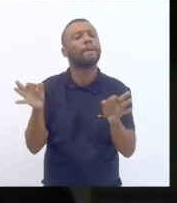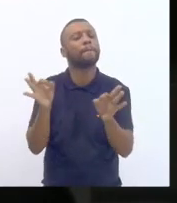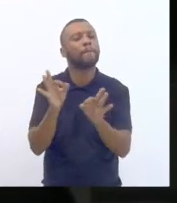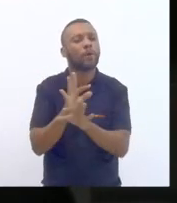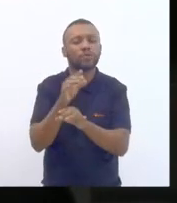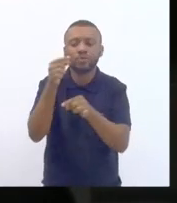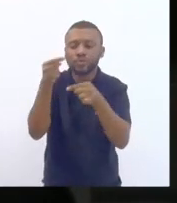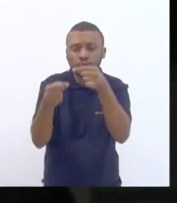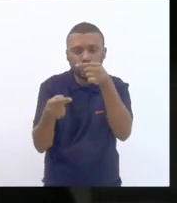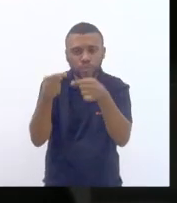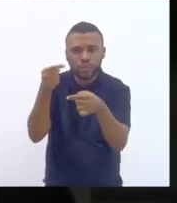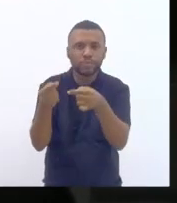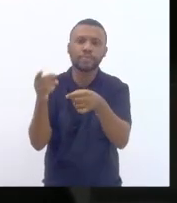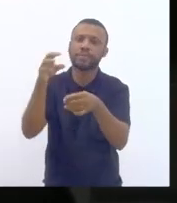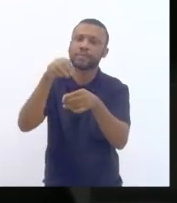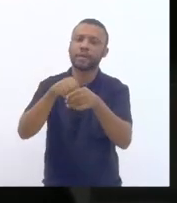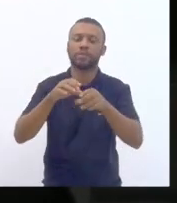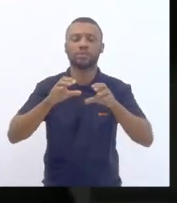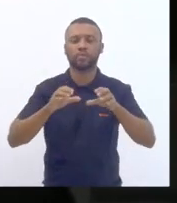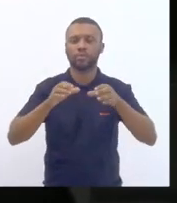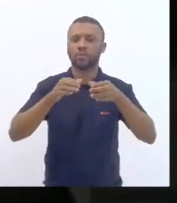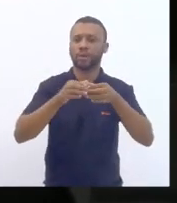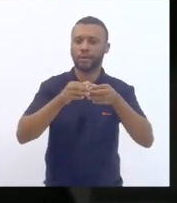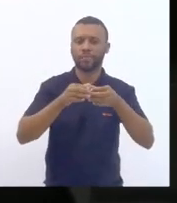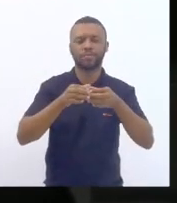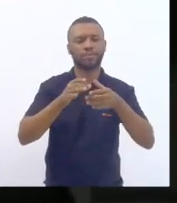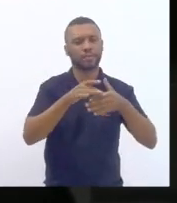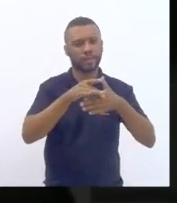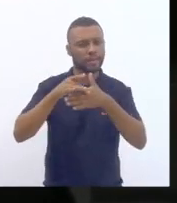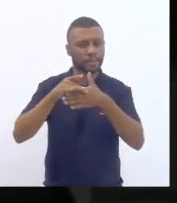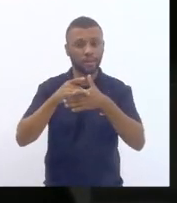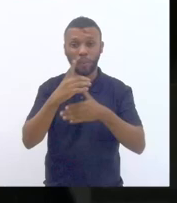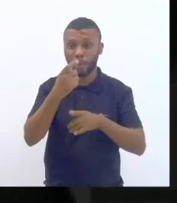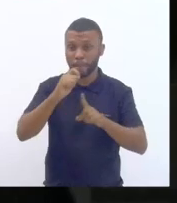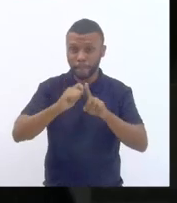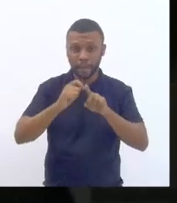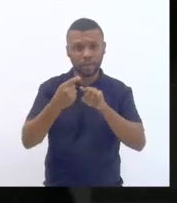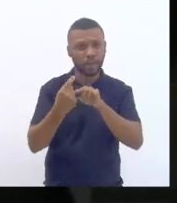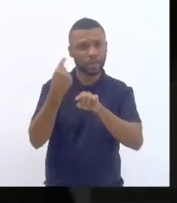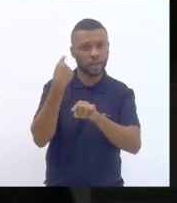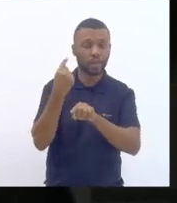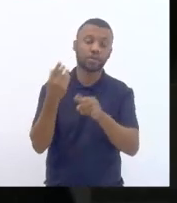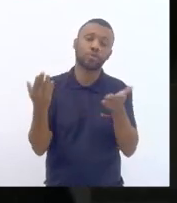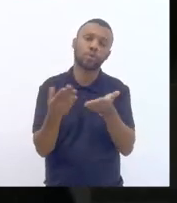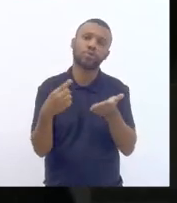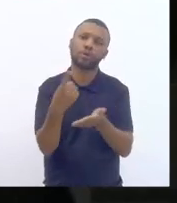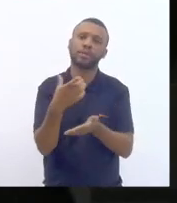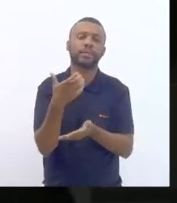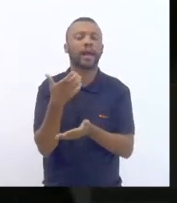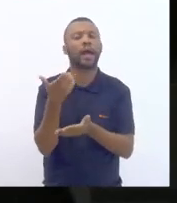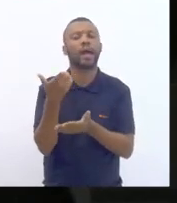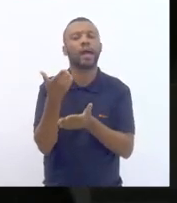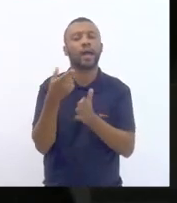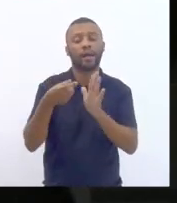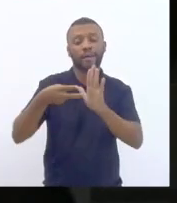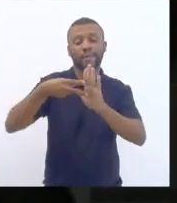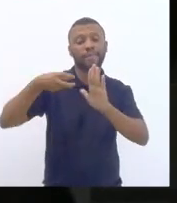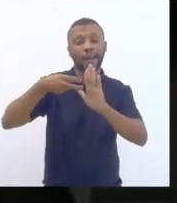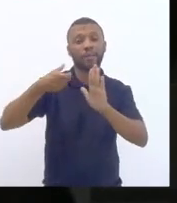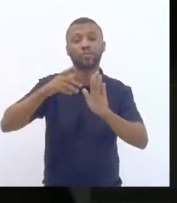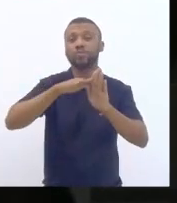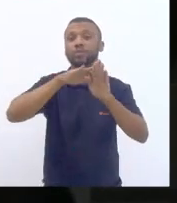é discutida no colher de líderes de um mês atrás que a gente pretende hoje o genro